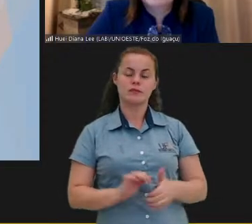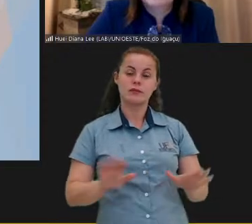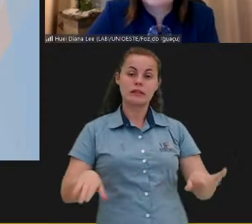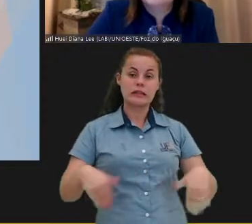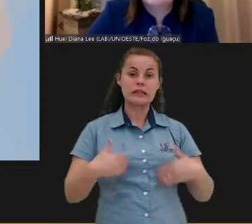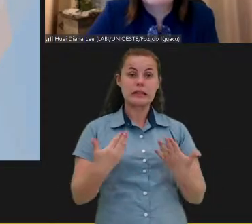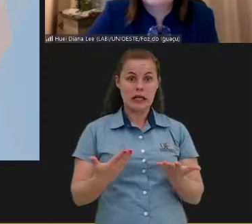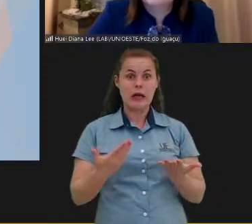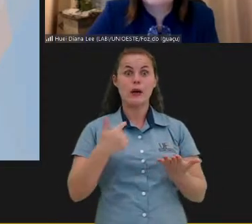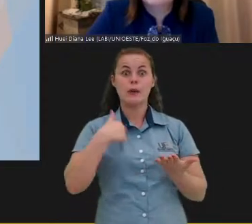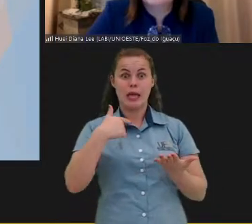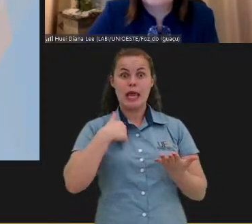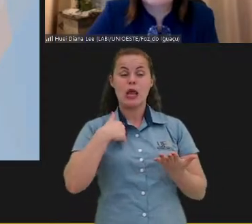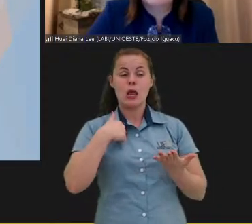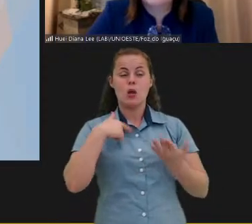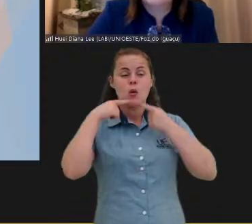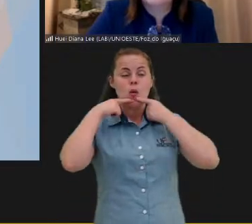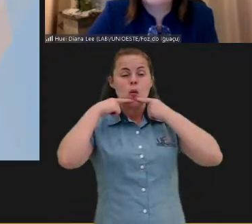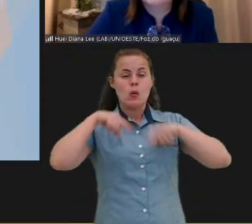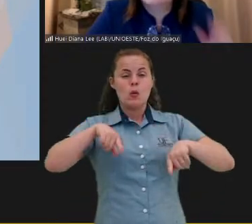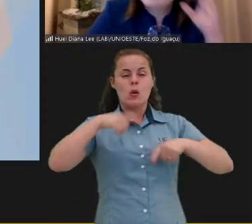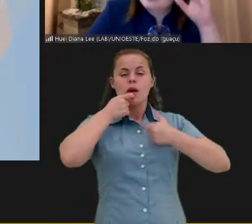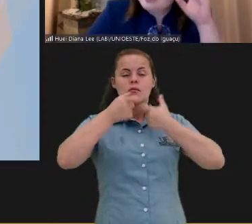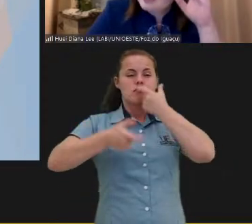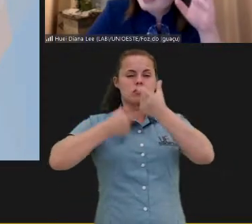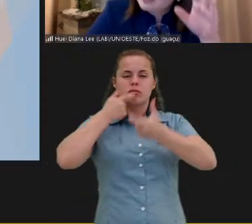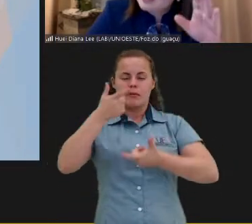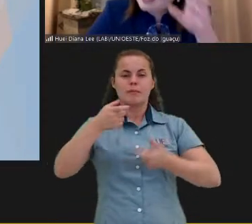bastante crítica em relação a isso, sabe? Eu acho que a gente